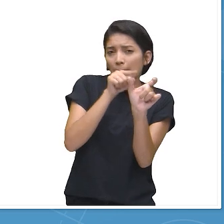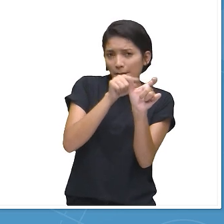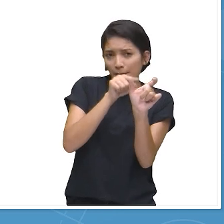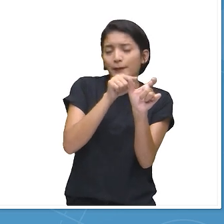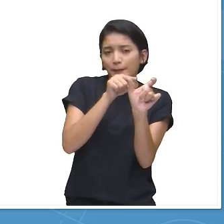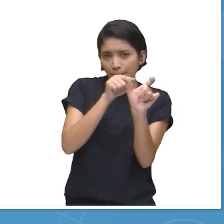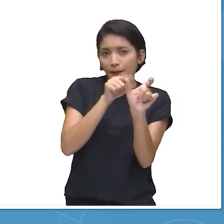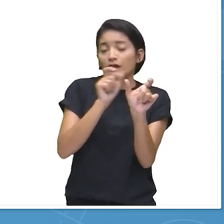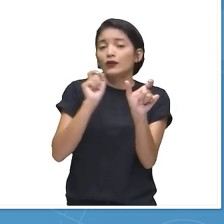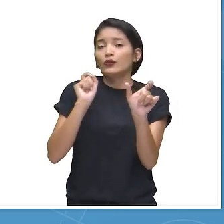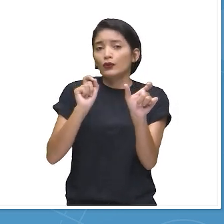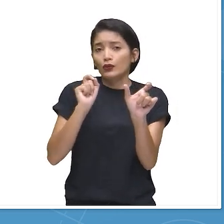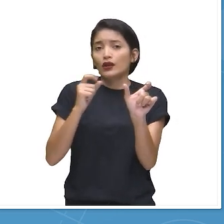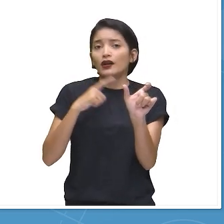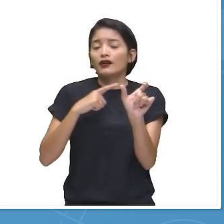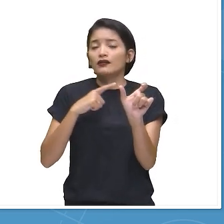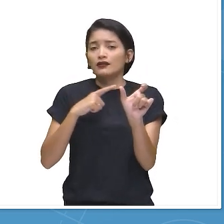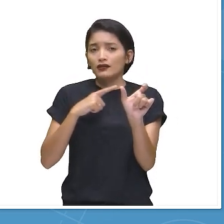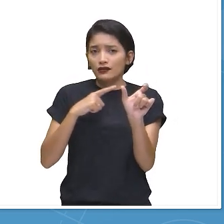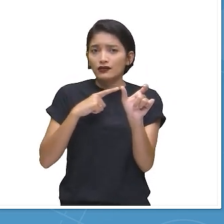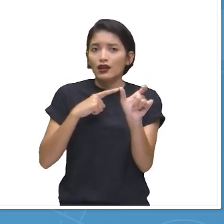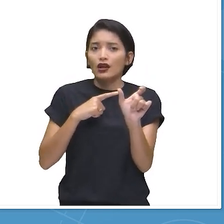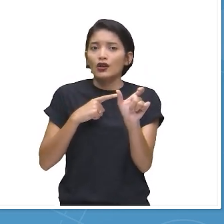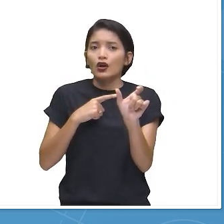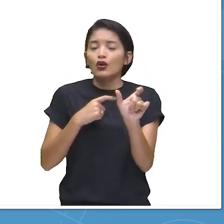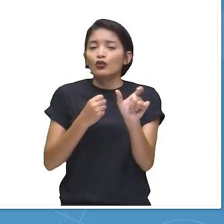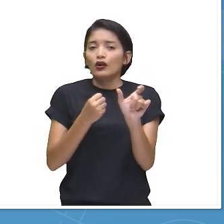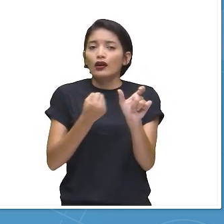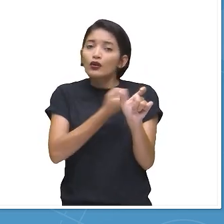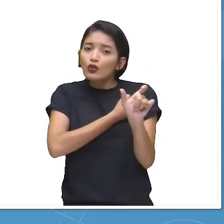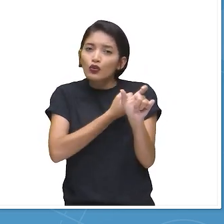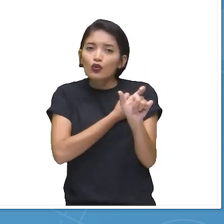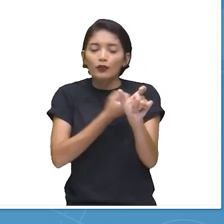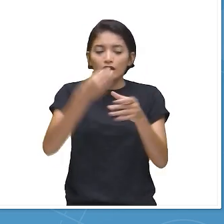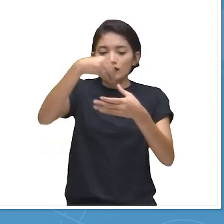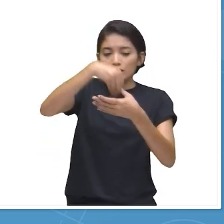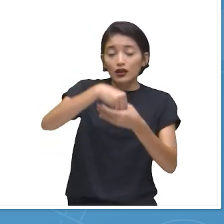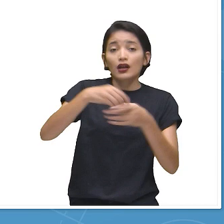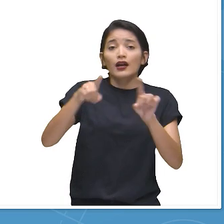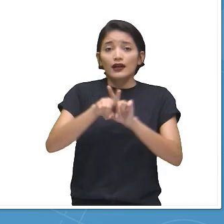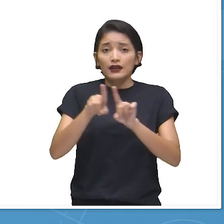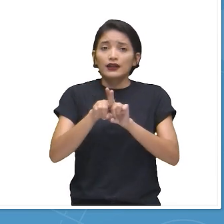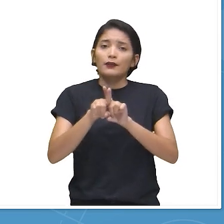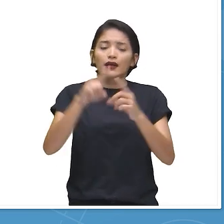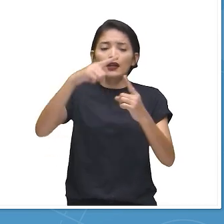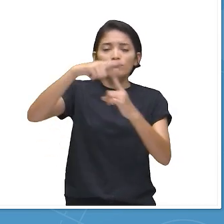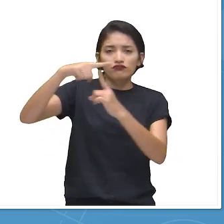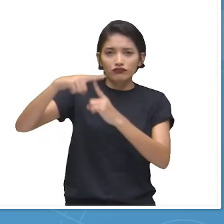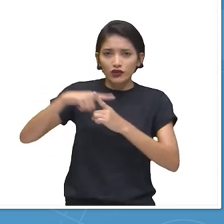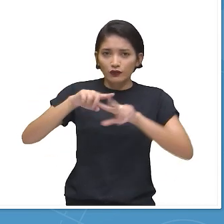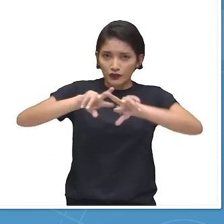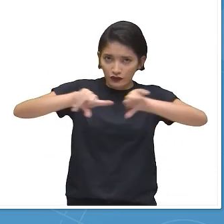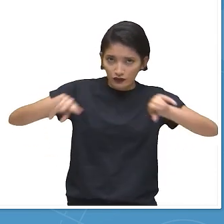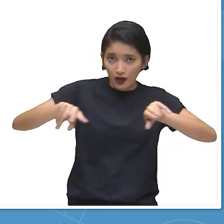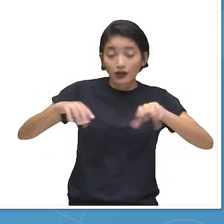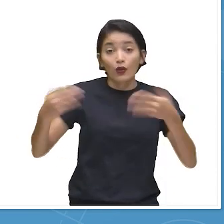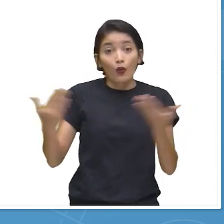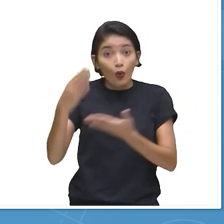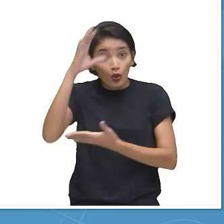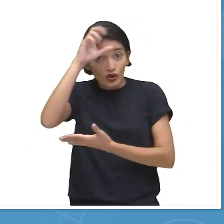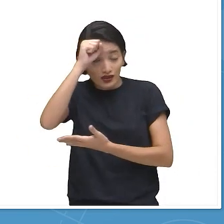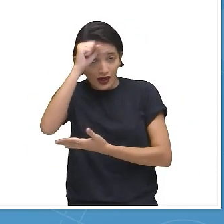portuguesa, elas têm um determinado número de sílabas e elas têm uma classificação. Então, hoje nós estamos aprendendo sobre